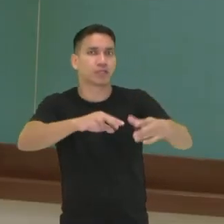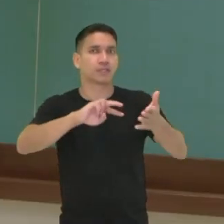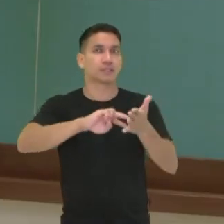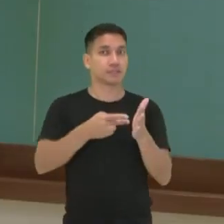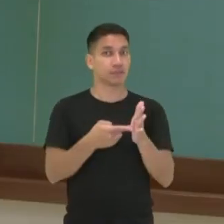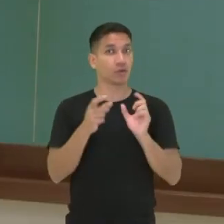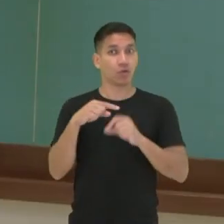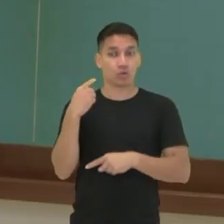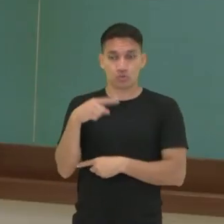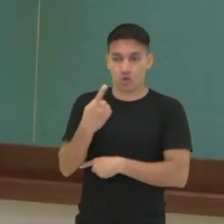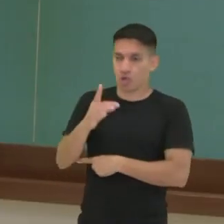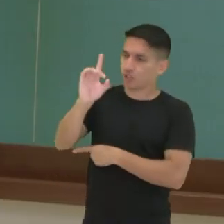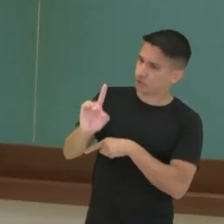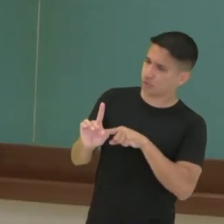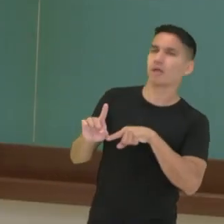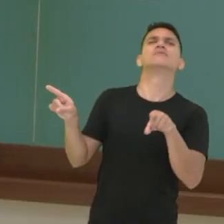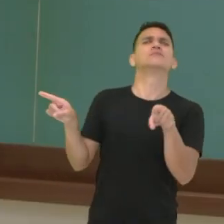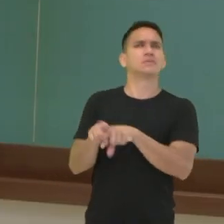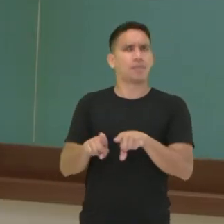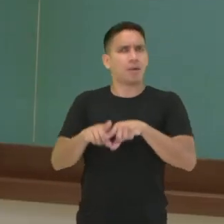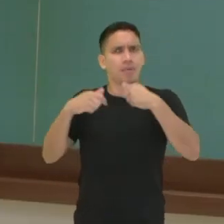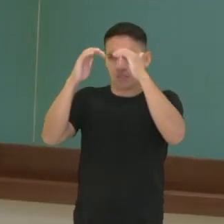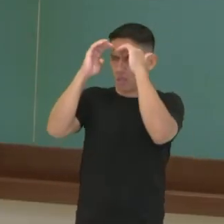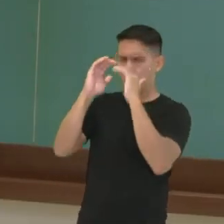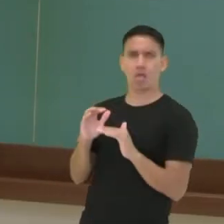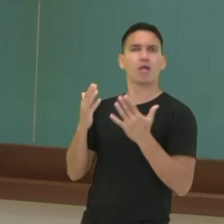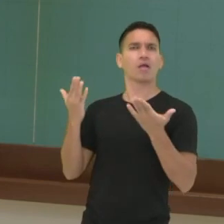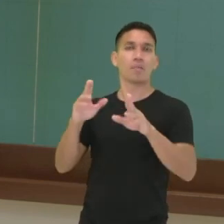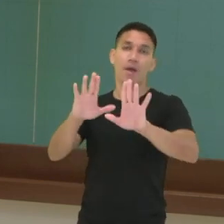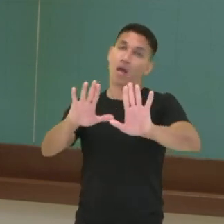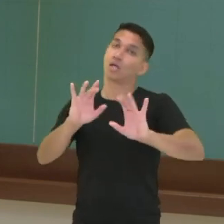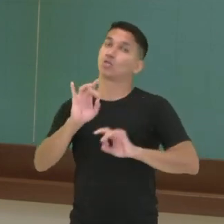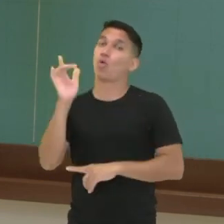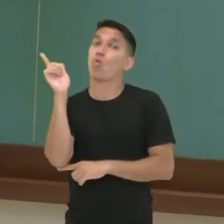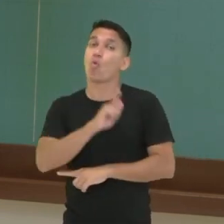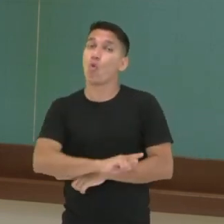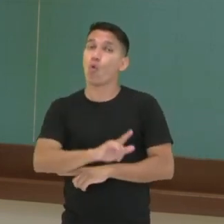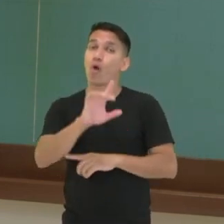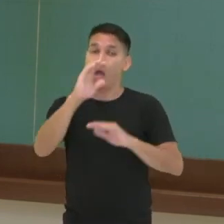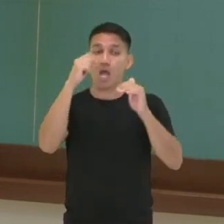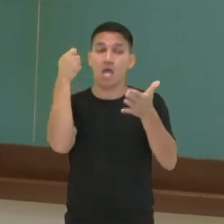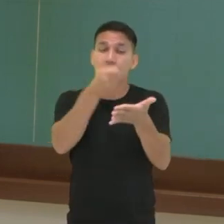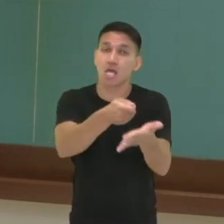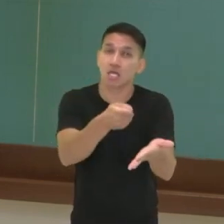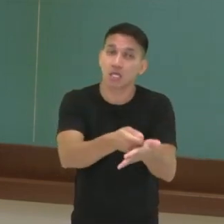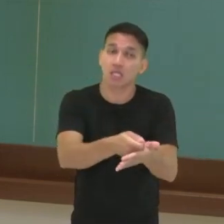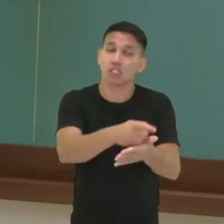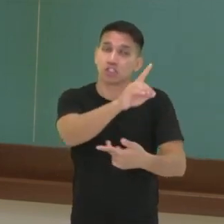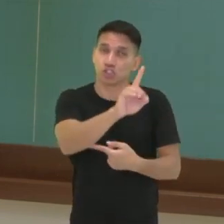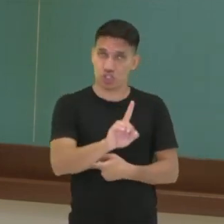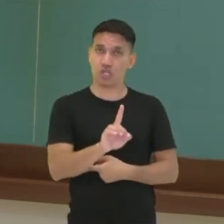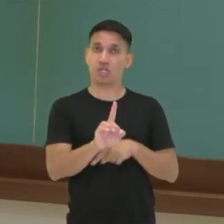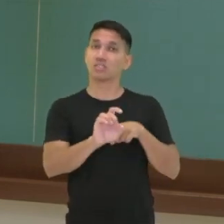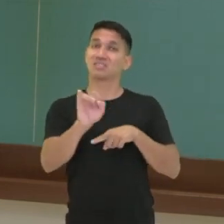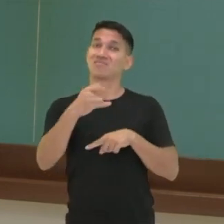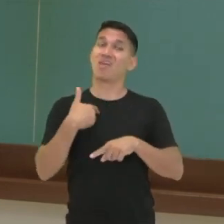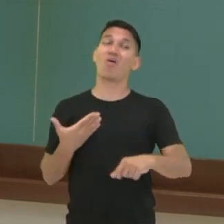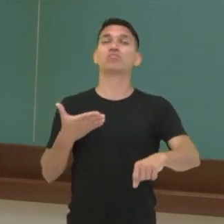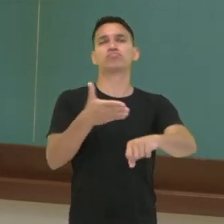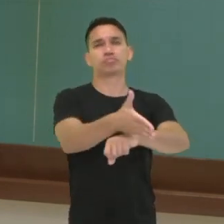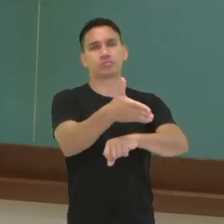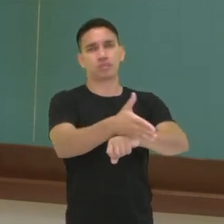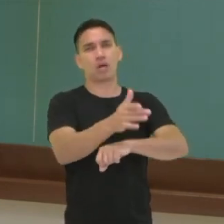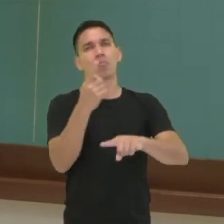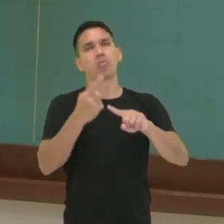nossos direitos também sejam respeitados. Mas eu só consigo exigir isso se eu estou participando, né? Se eu tenho a liberdade